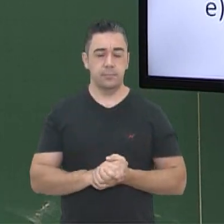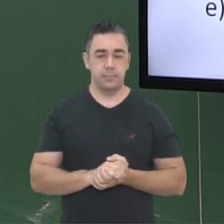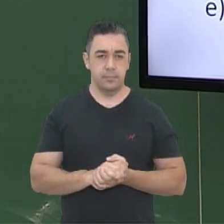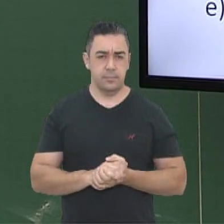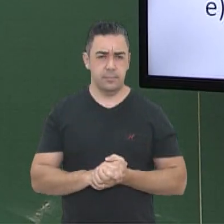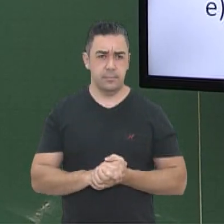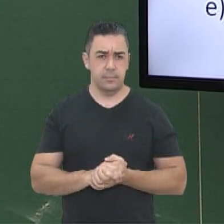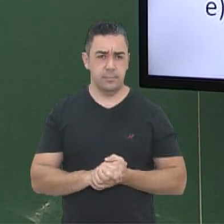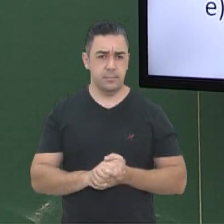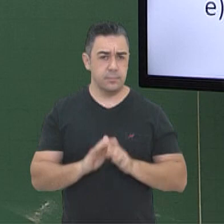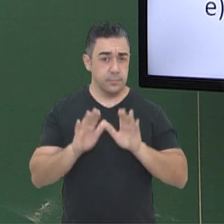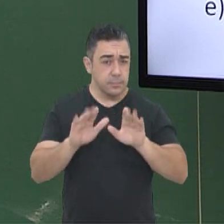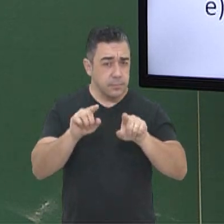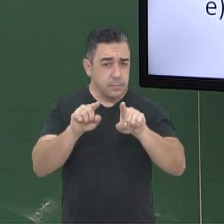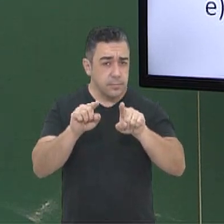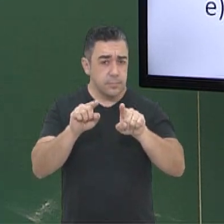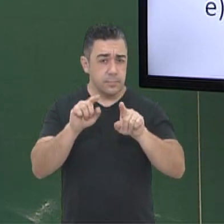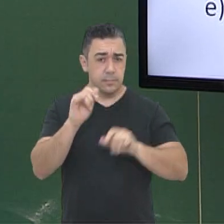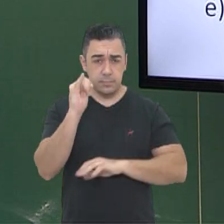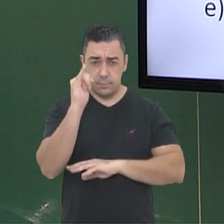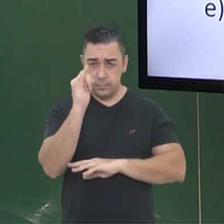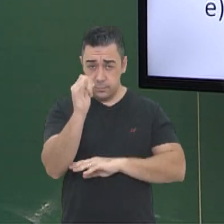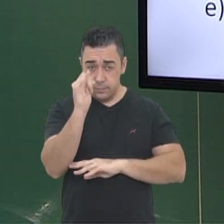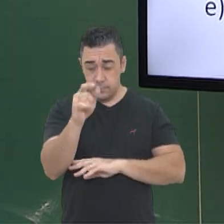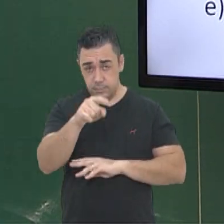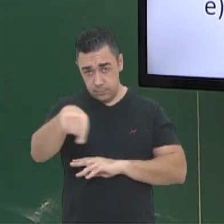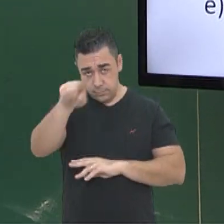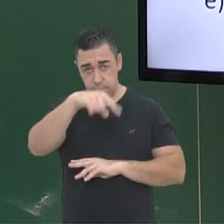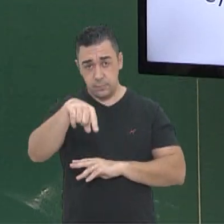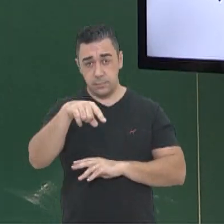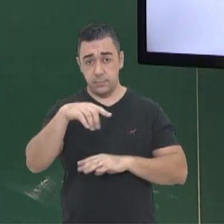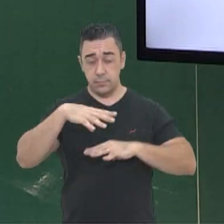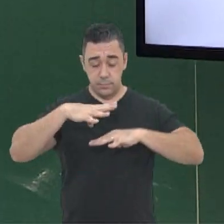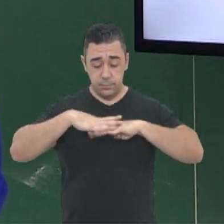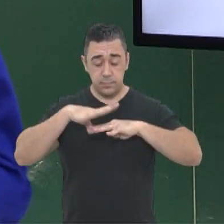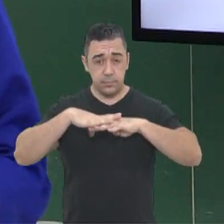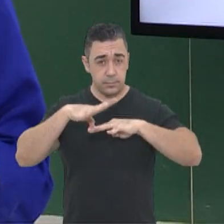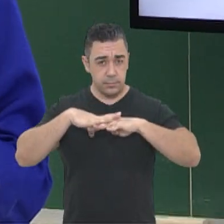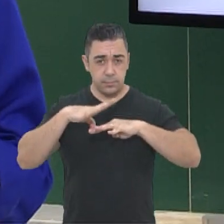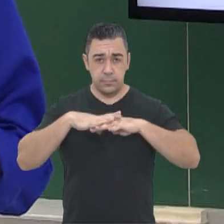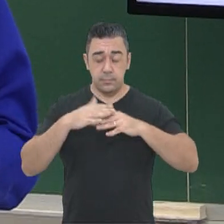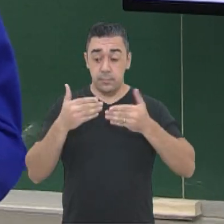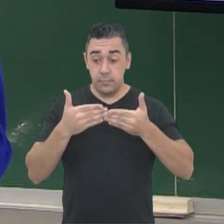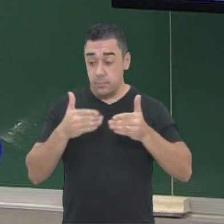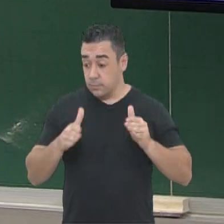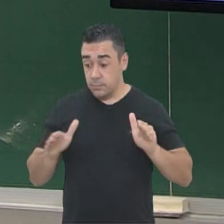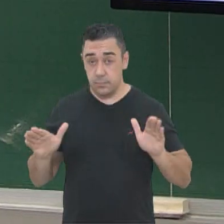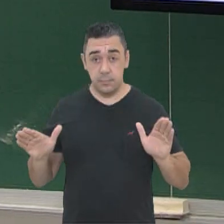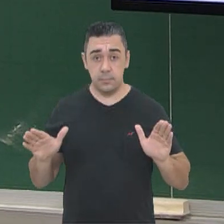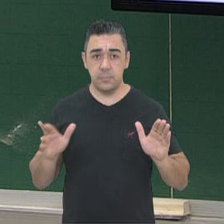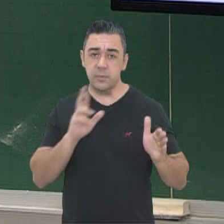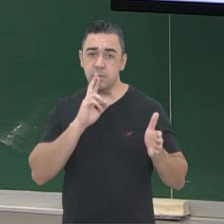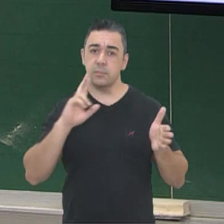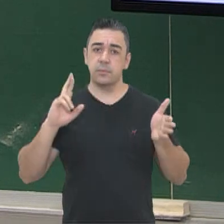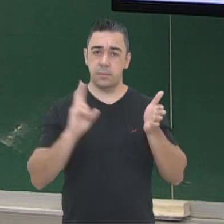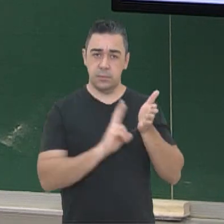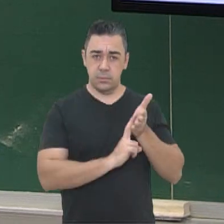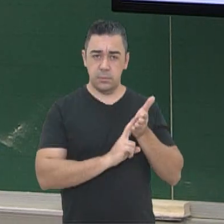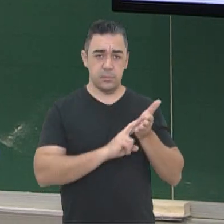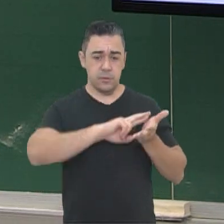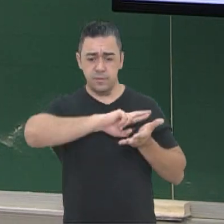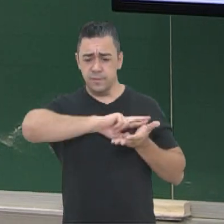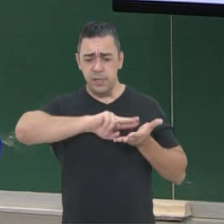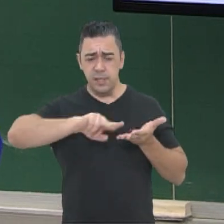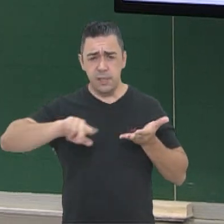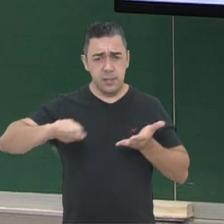Pessoal, um recadinho para vocês. A matemática, ela é muito aberta com relação à resolução de vários